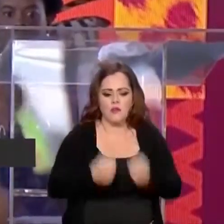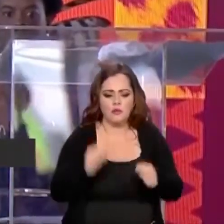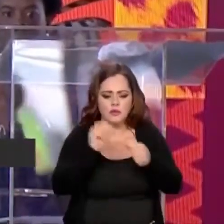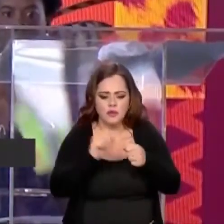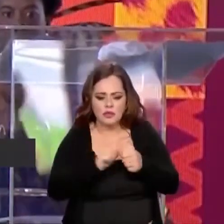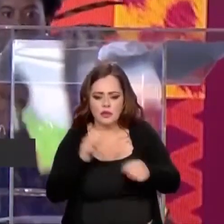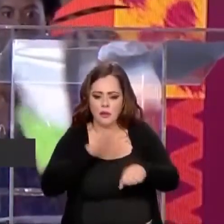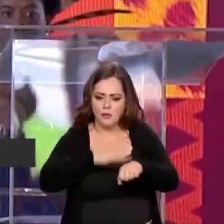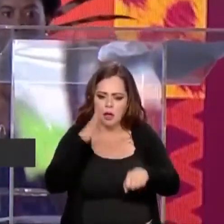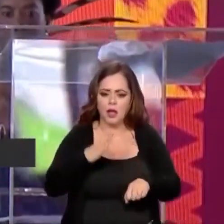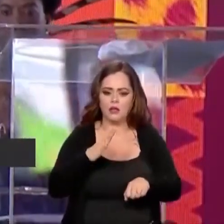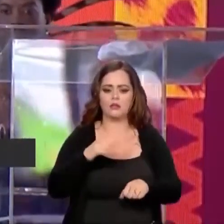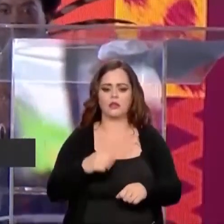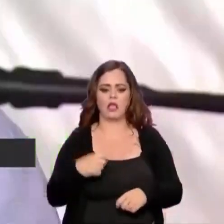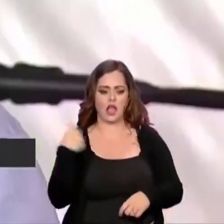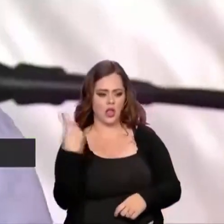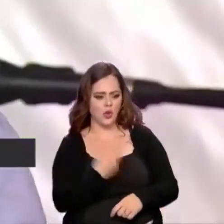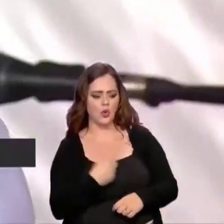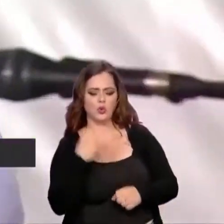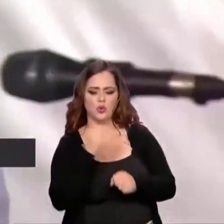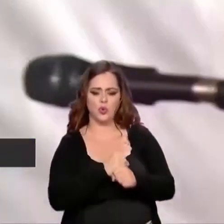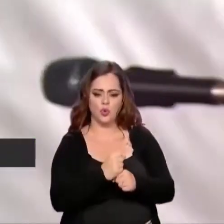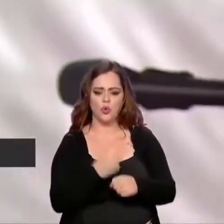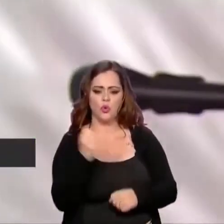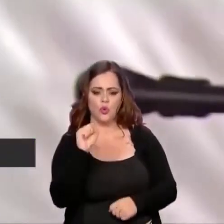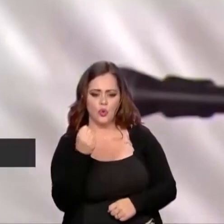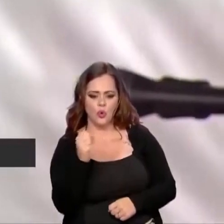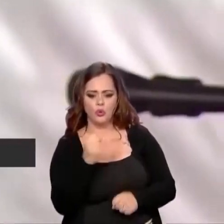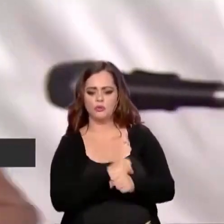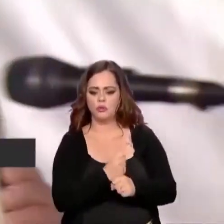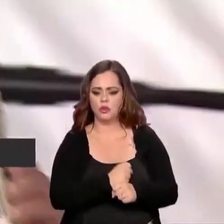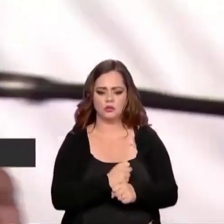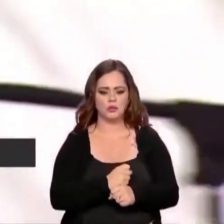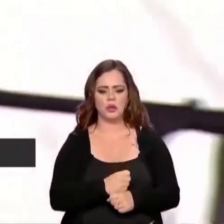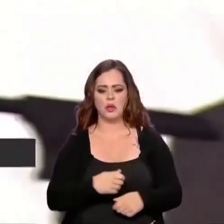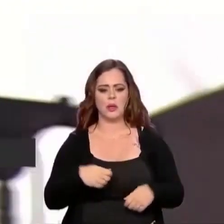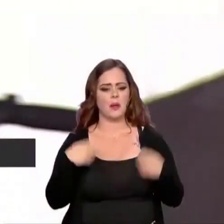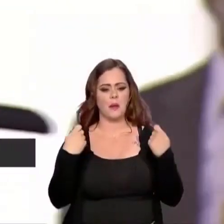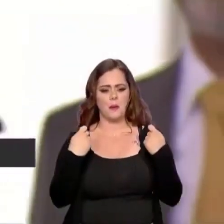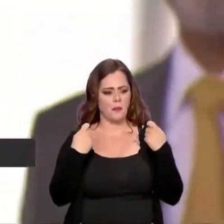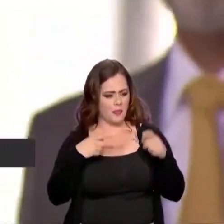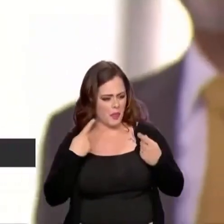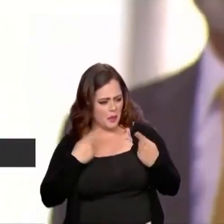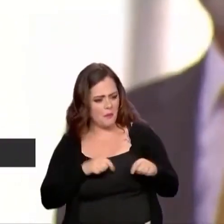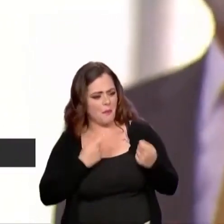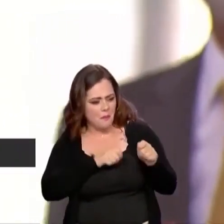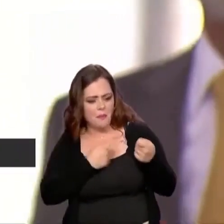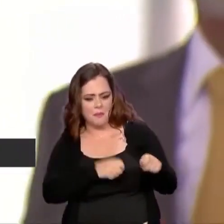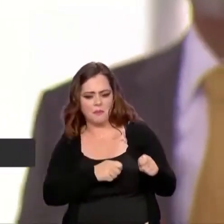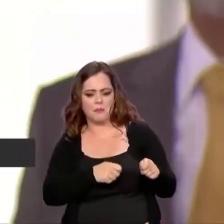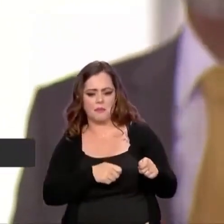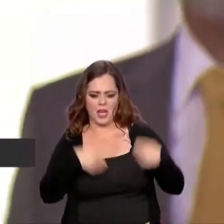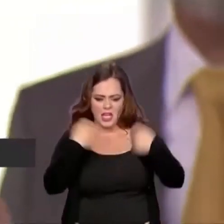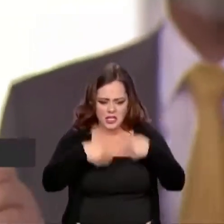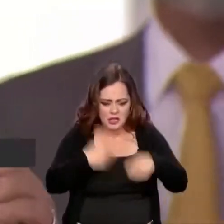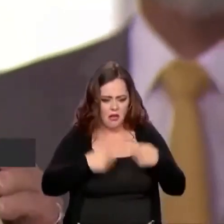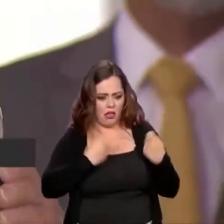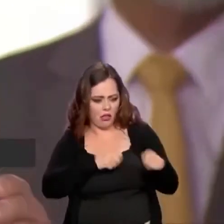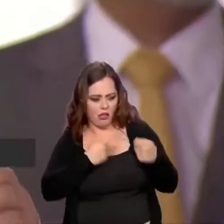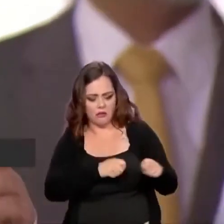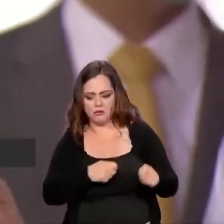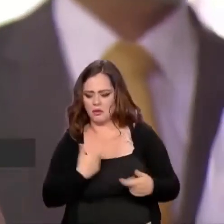Portanto, gente, não deixe de brigar. Não deixe de se organizar. Não